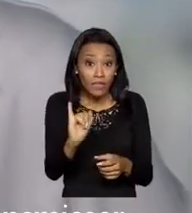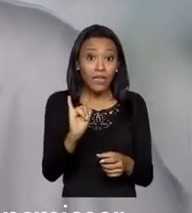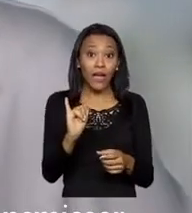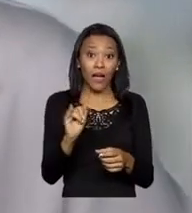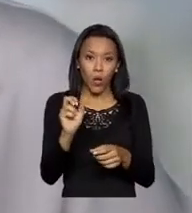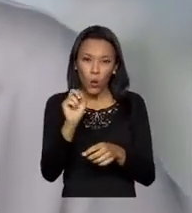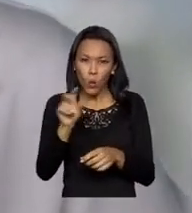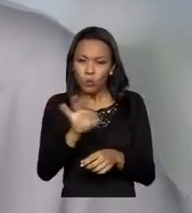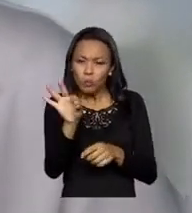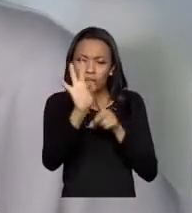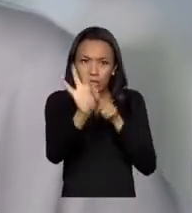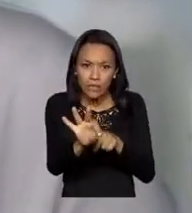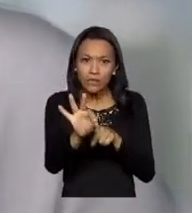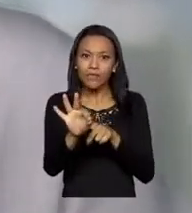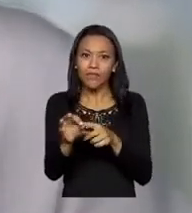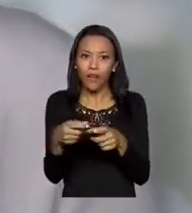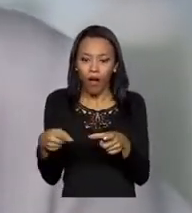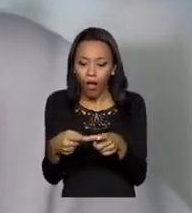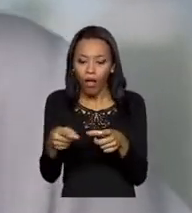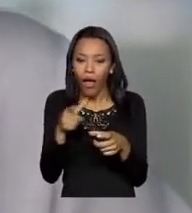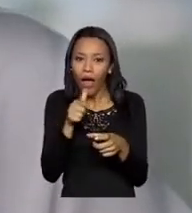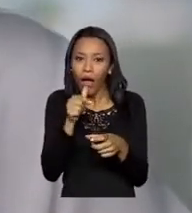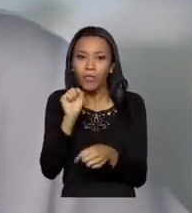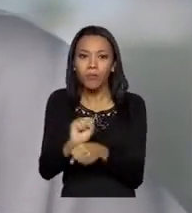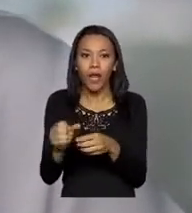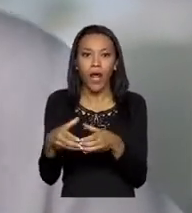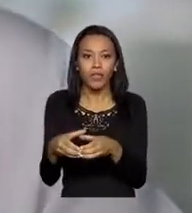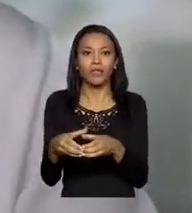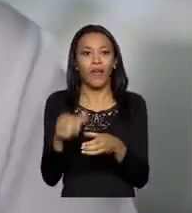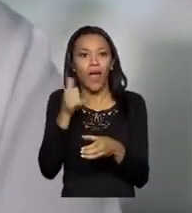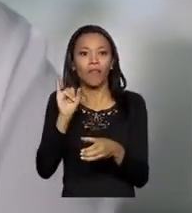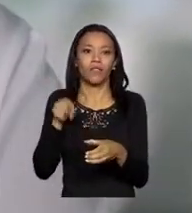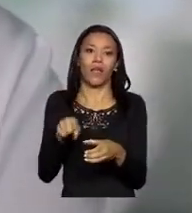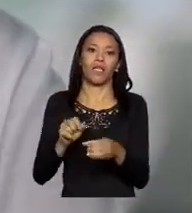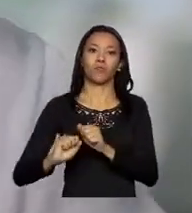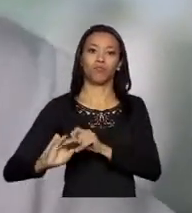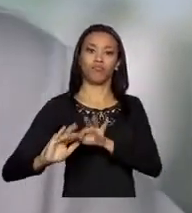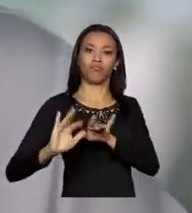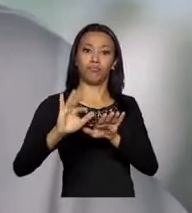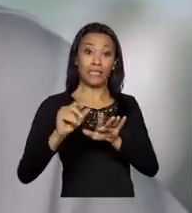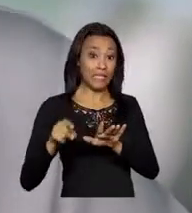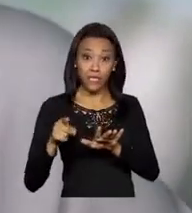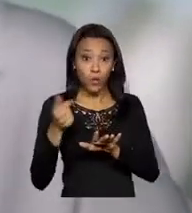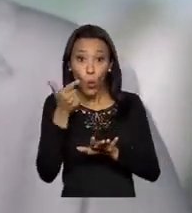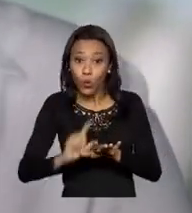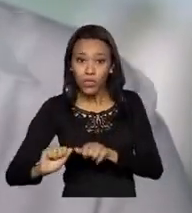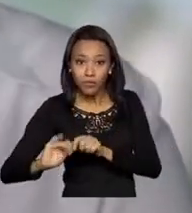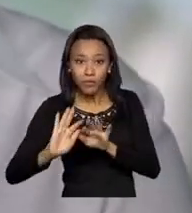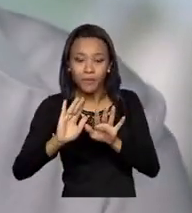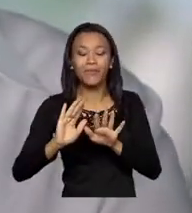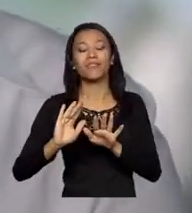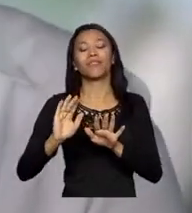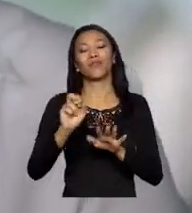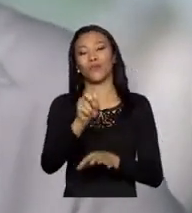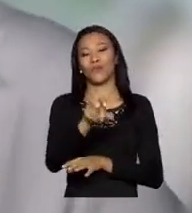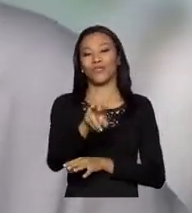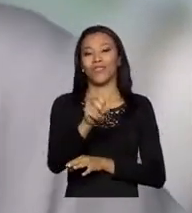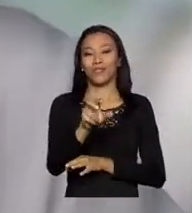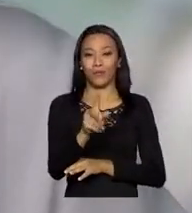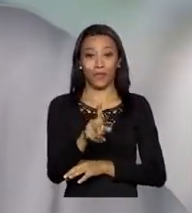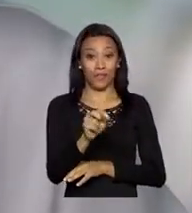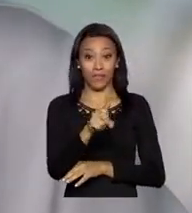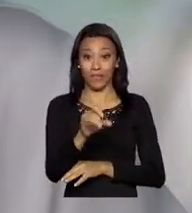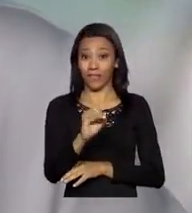mosquito transmissor de se reproduzir em Águas paradas se o mosquito não nascer o vírus Zika